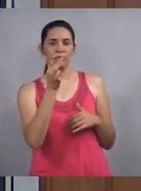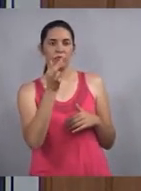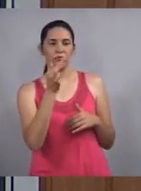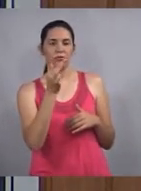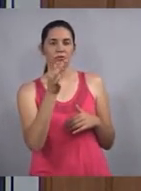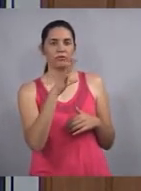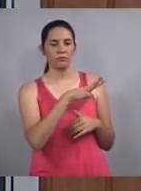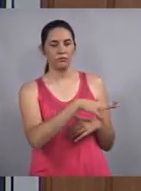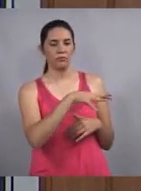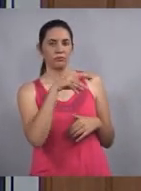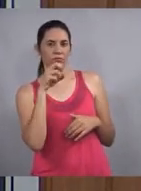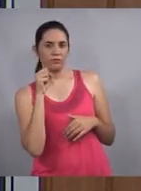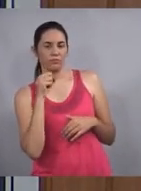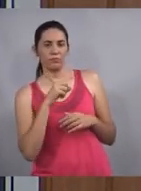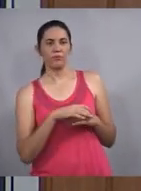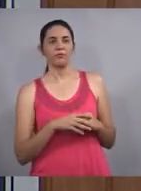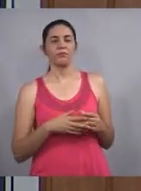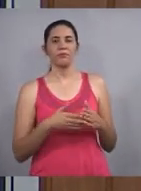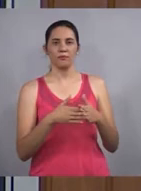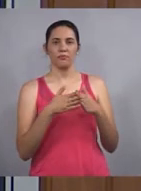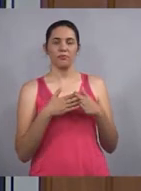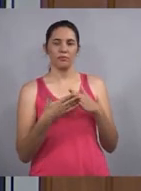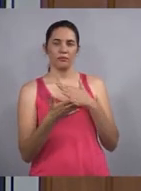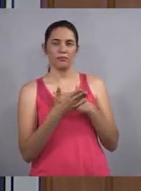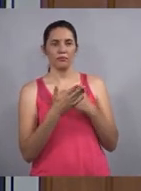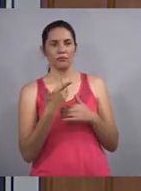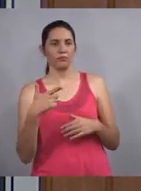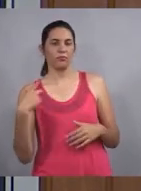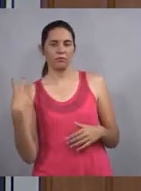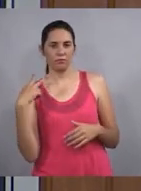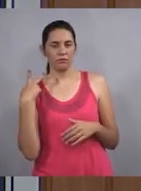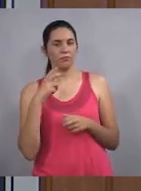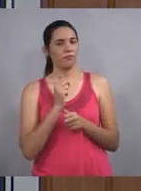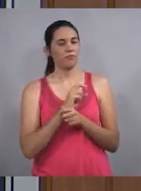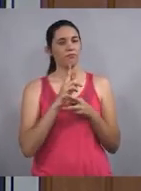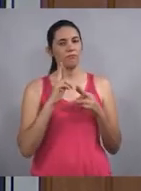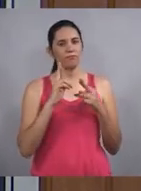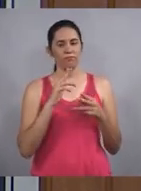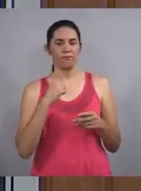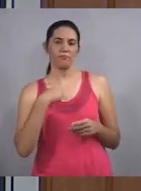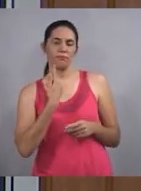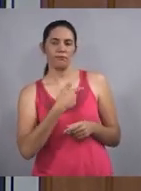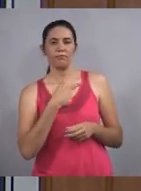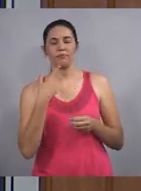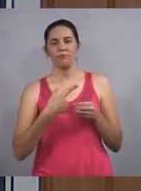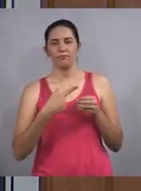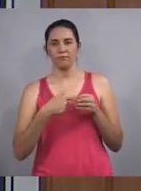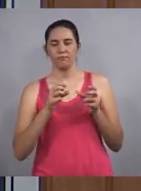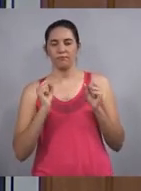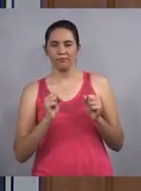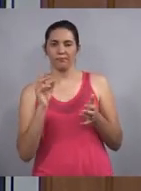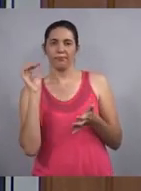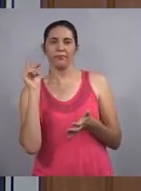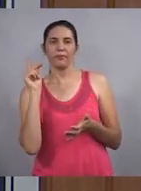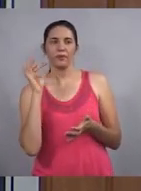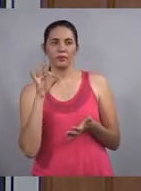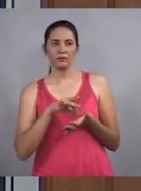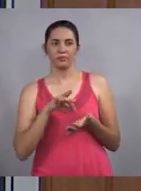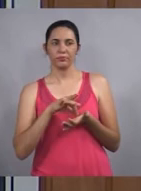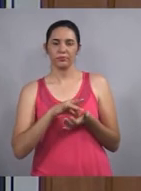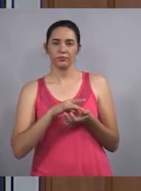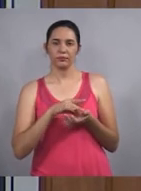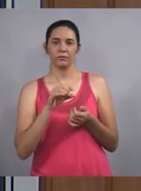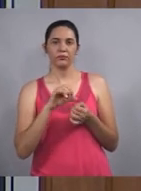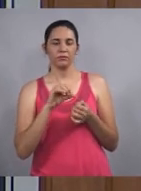coleta. Peço aí o apoio dos demais pares. Espero que o nosso município possa realmente colocar em prática